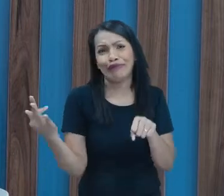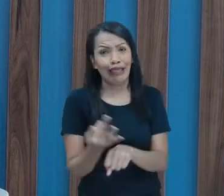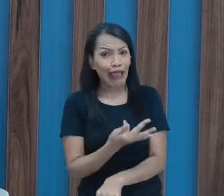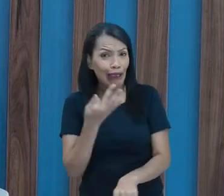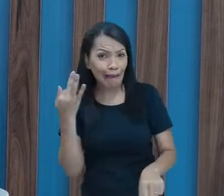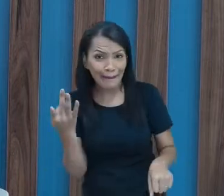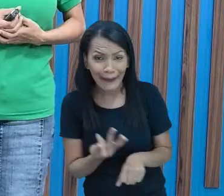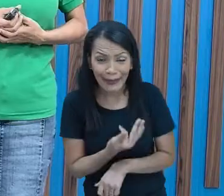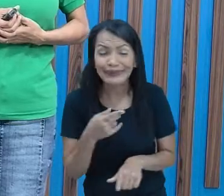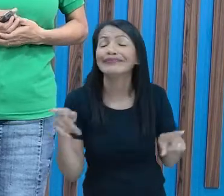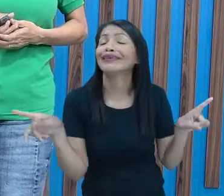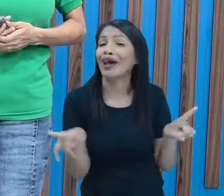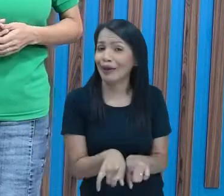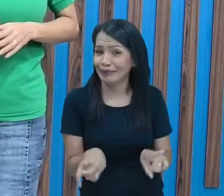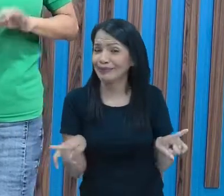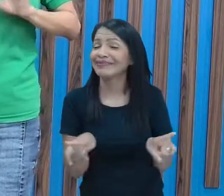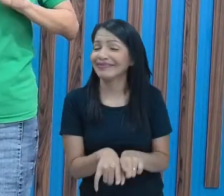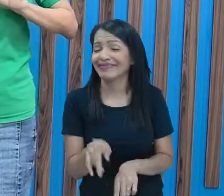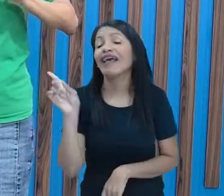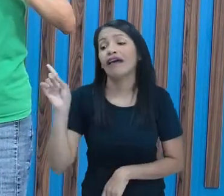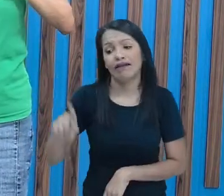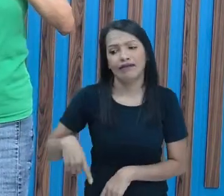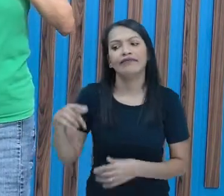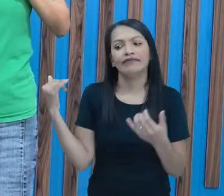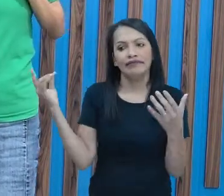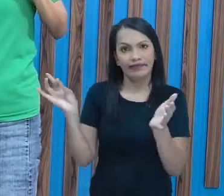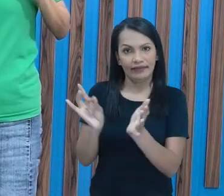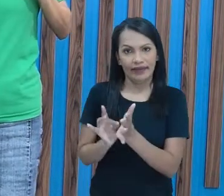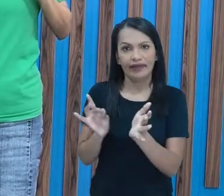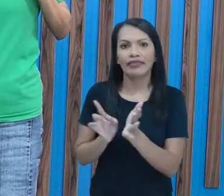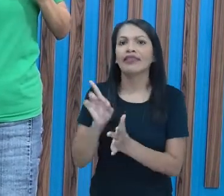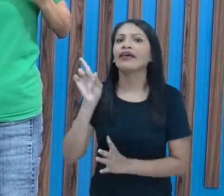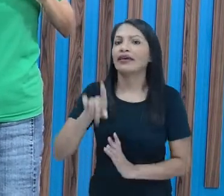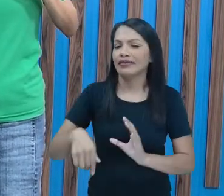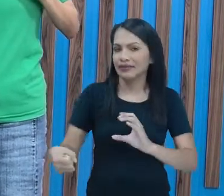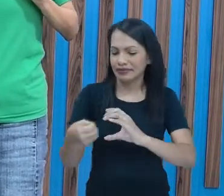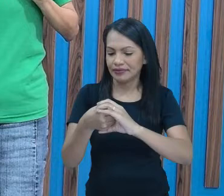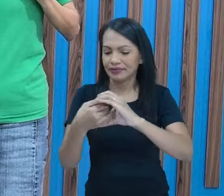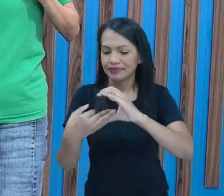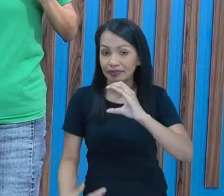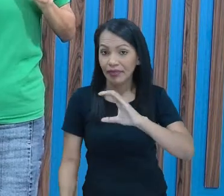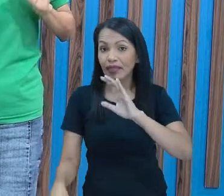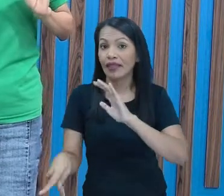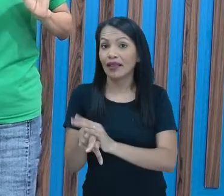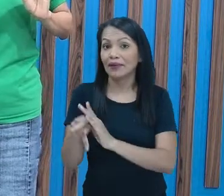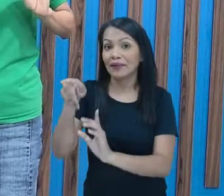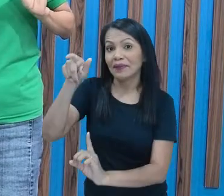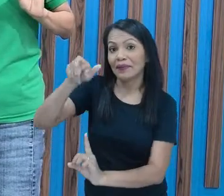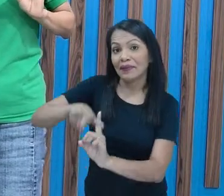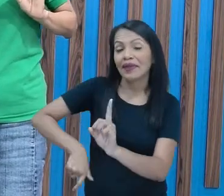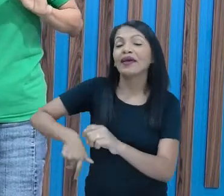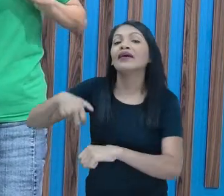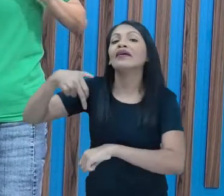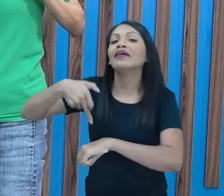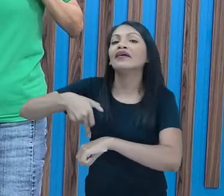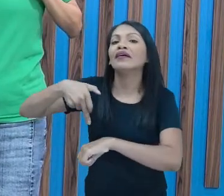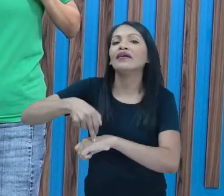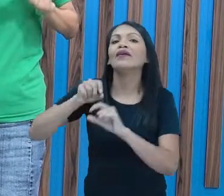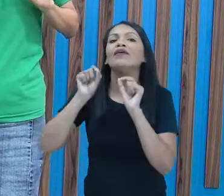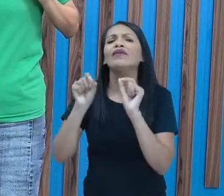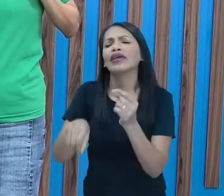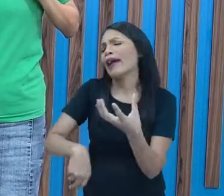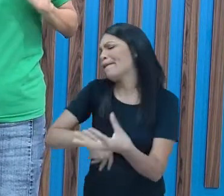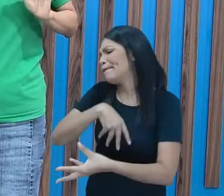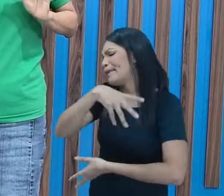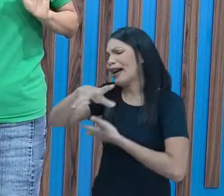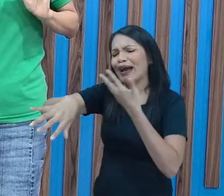aqui. É verdade, professora Eli. Então, a característica desse personagem é o quê? A